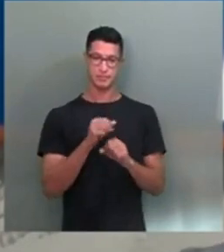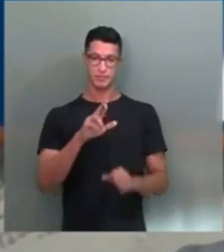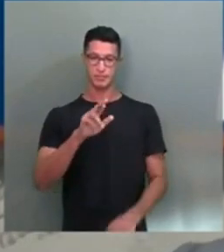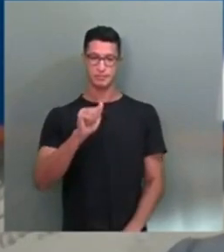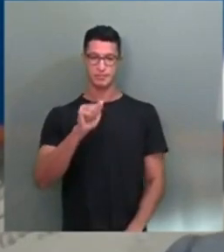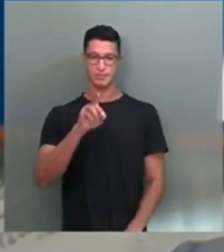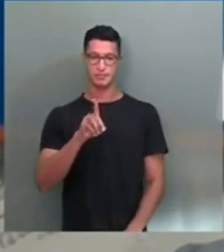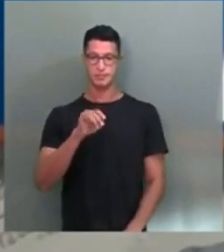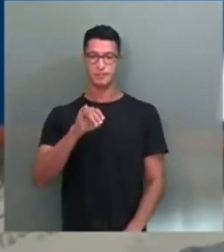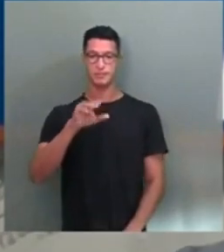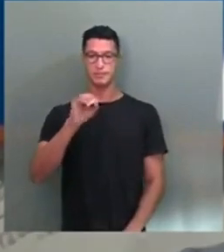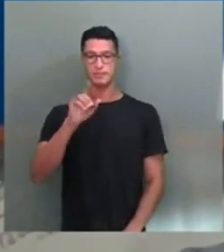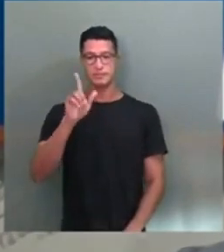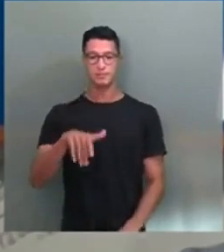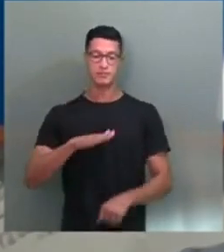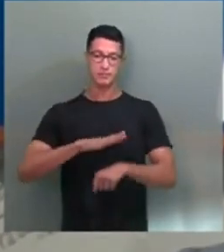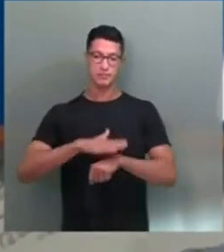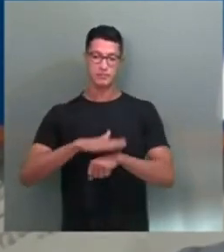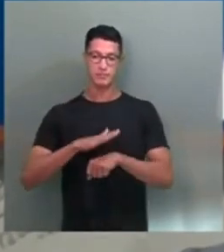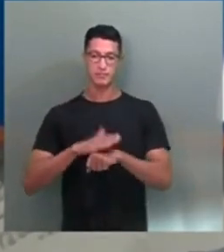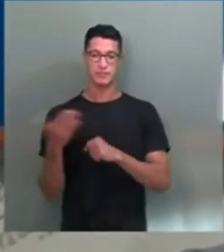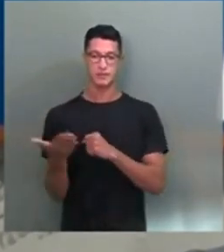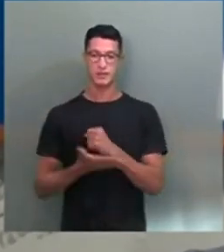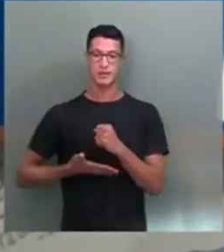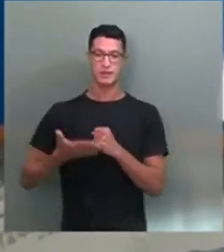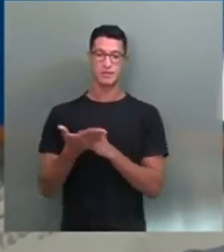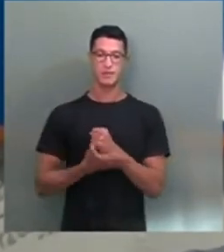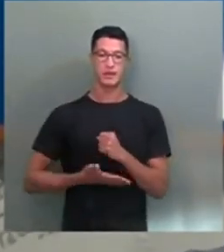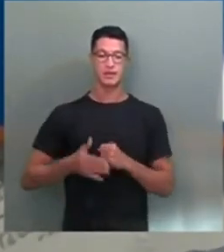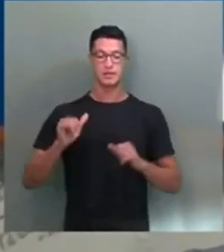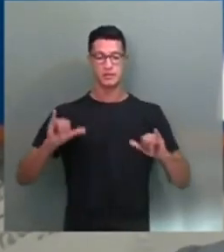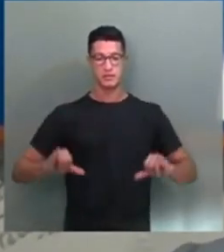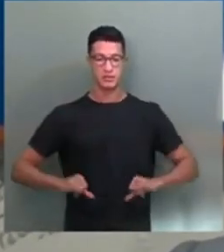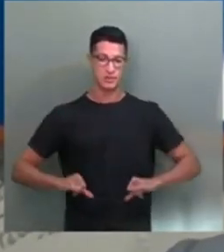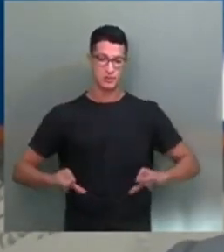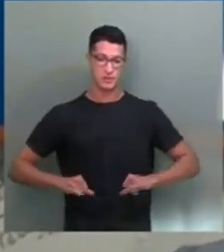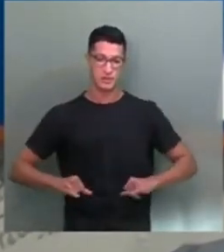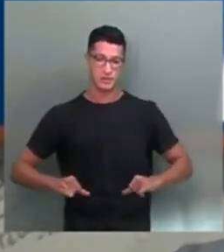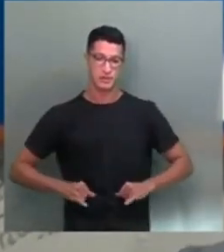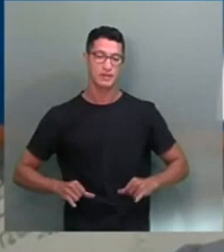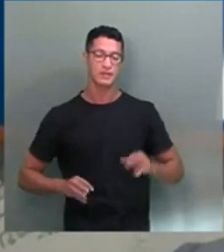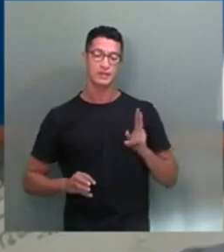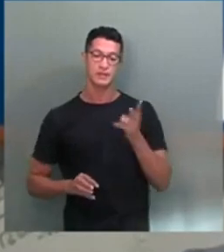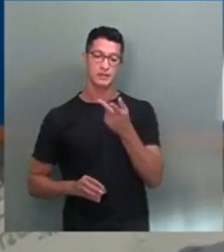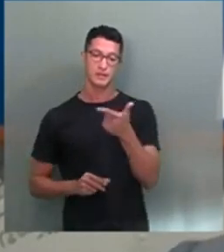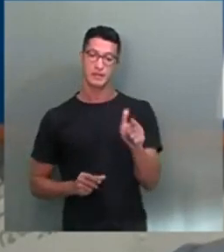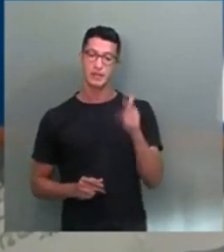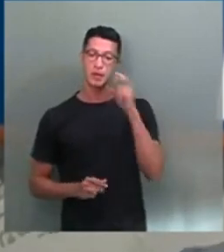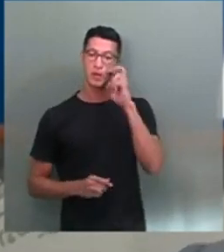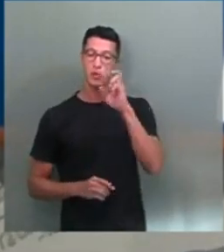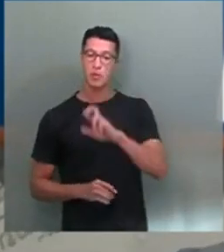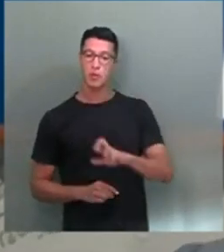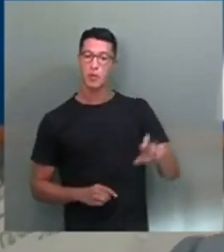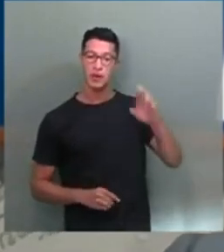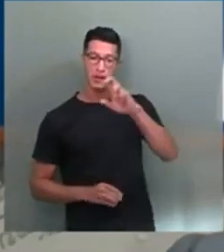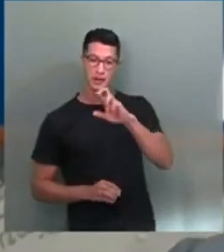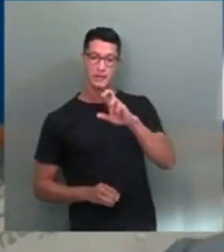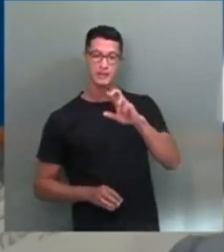Senado, ele foi feito à base de muito sacrifício, sem olhar a tênue linha